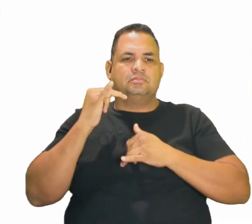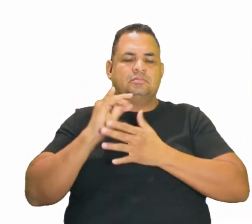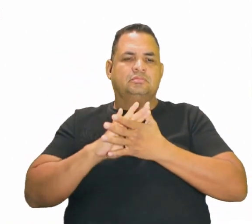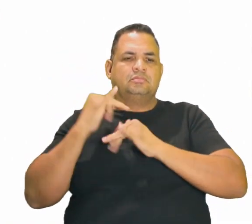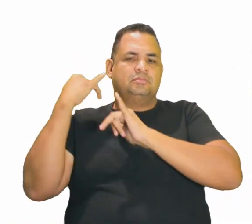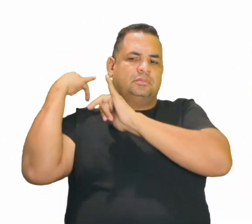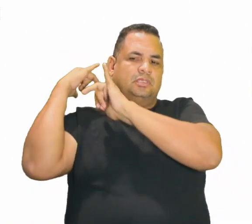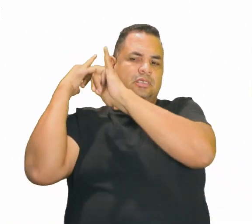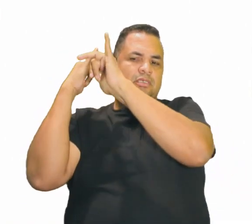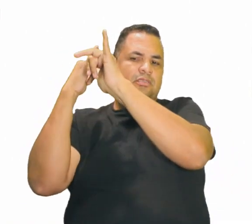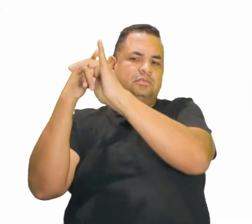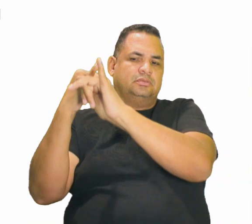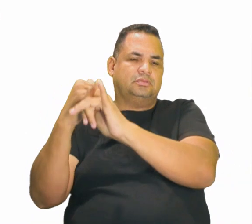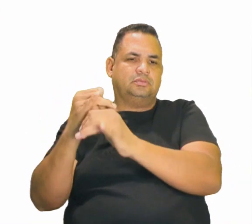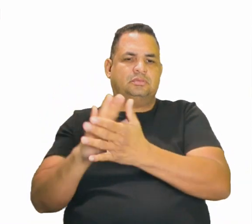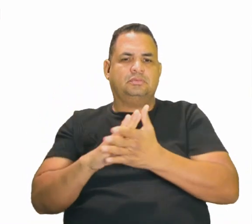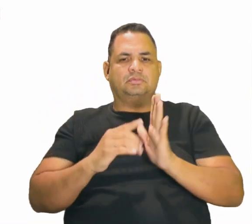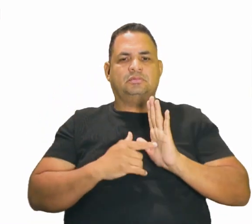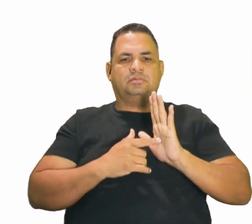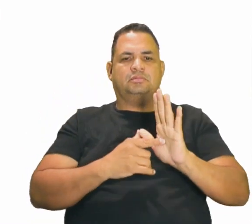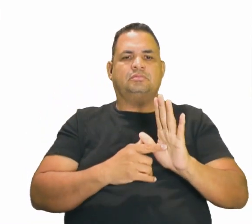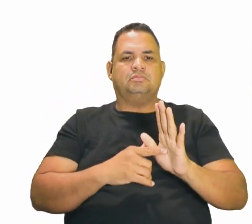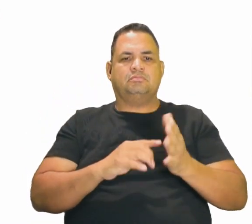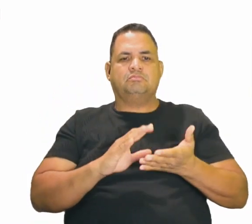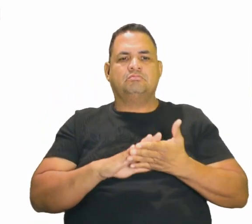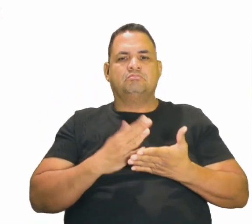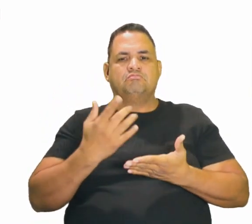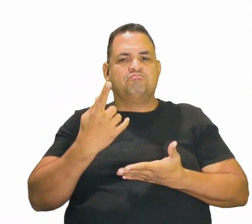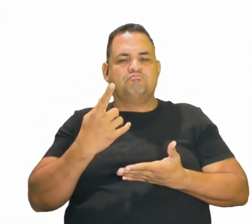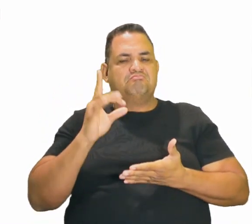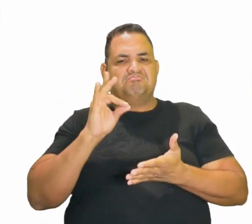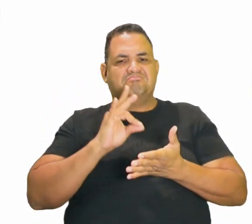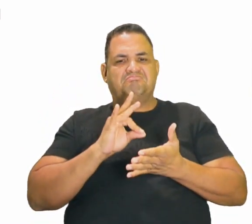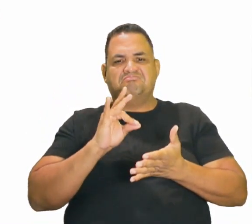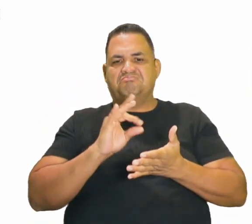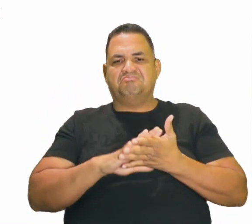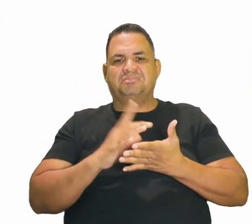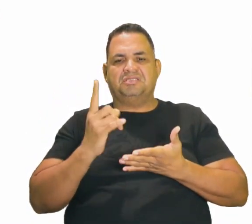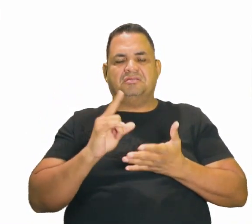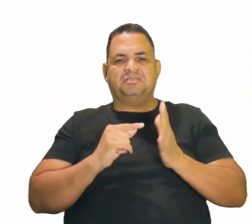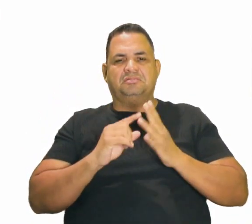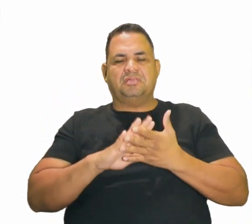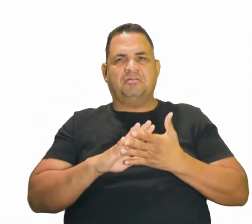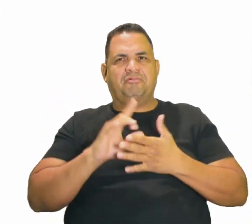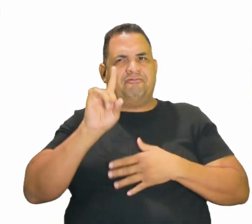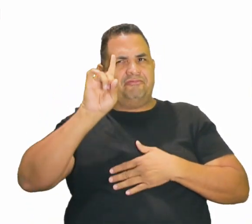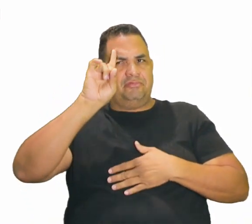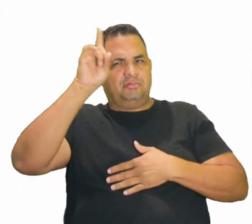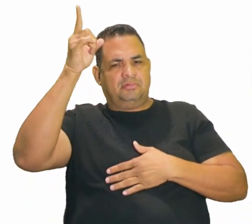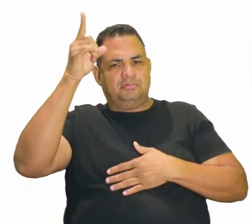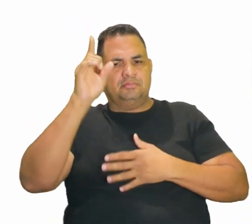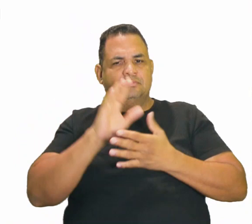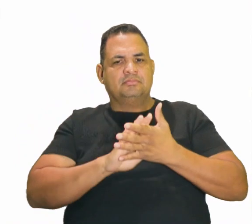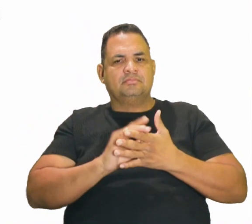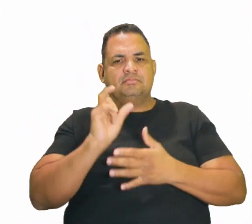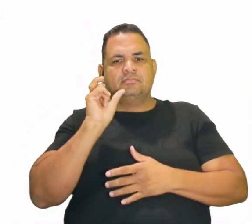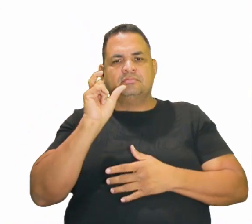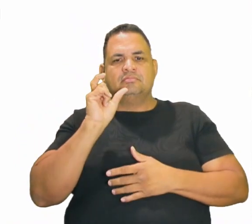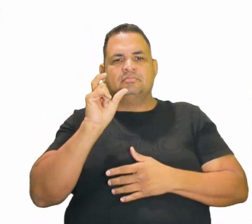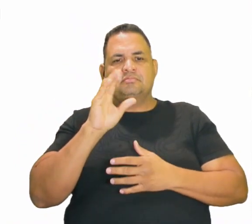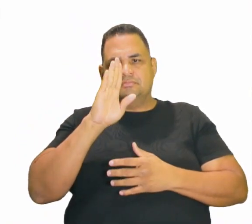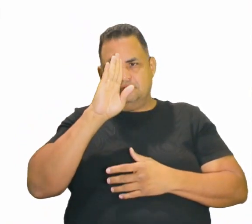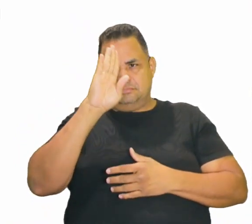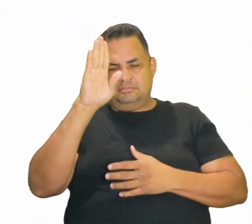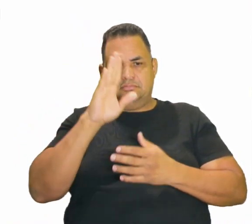sustentam em verdades históricas uma vez que são inventadas então tô lendo que as palavras-chaves